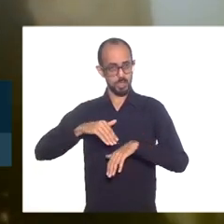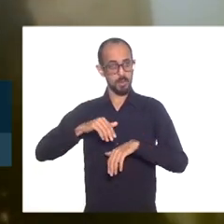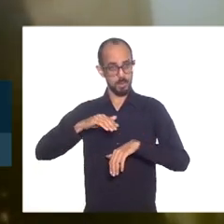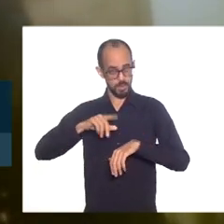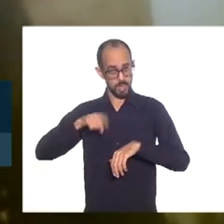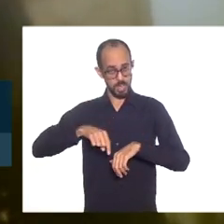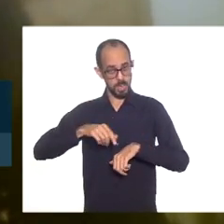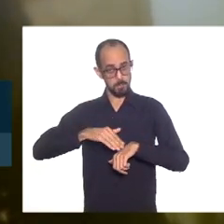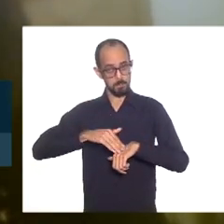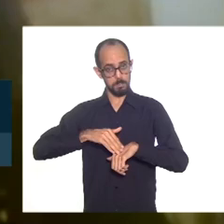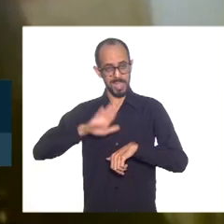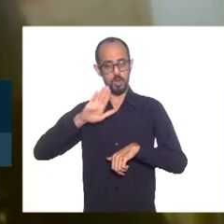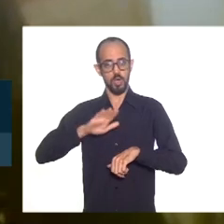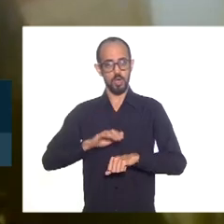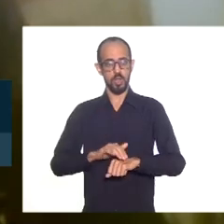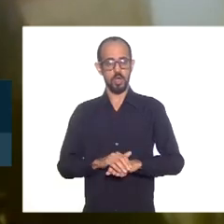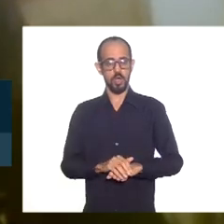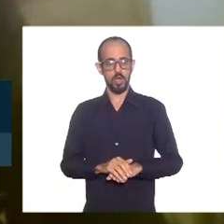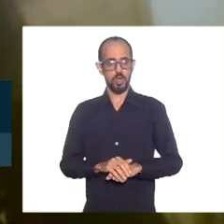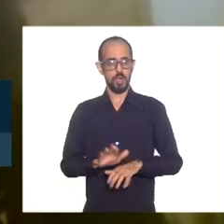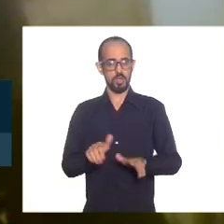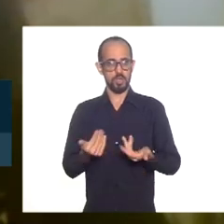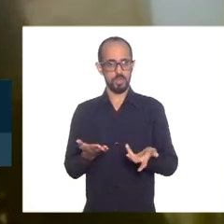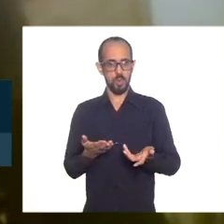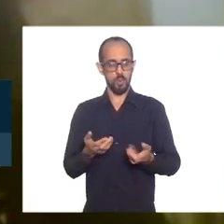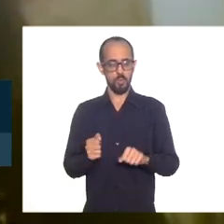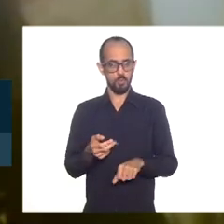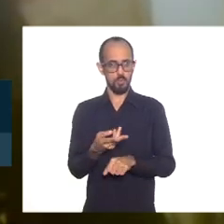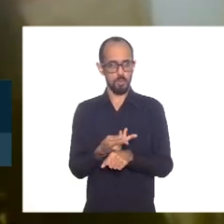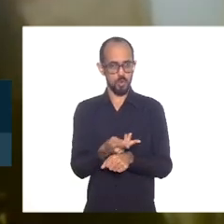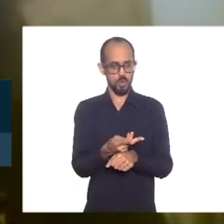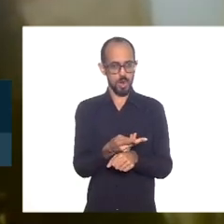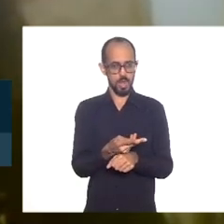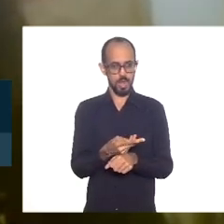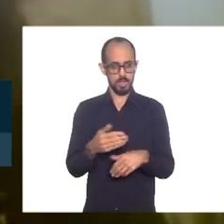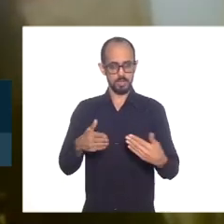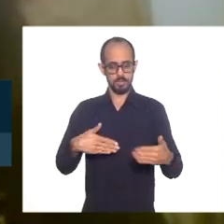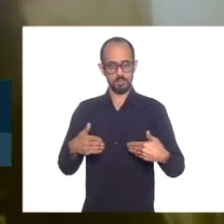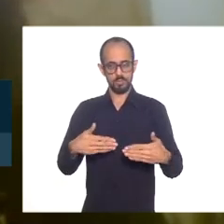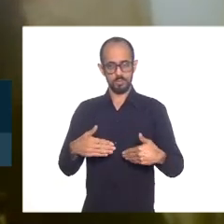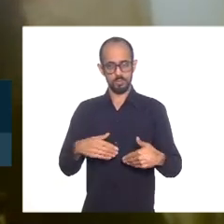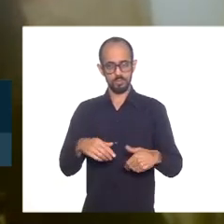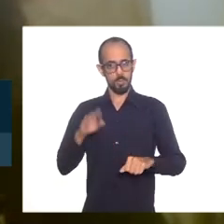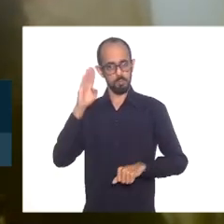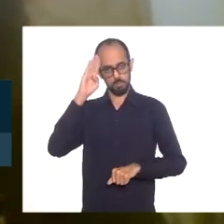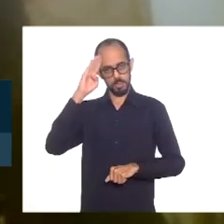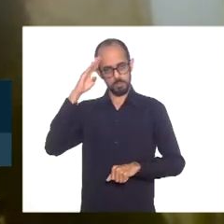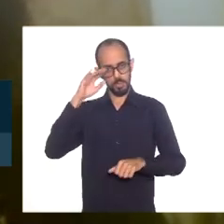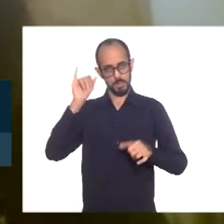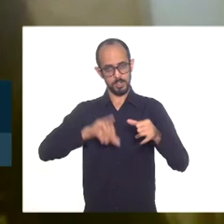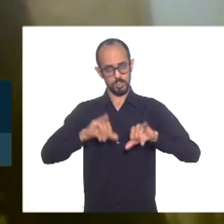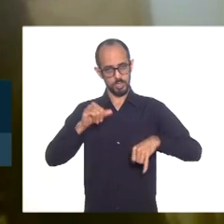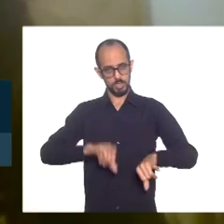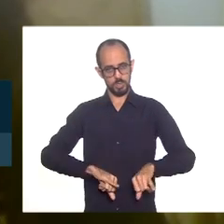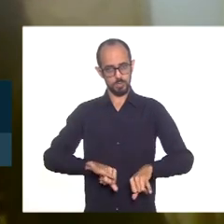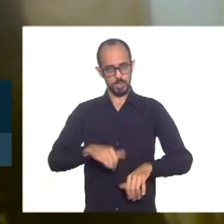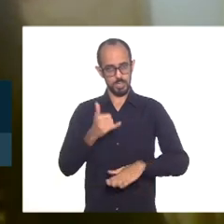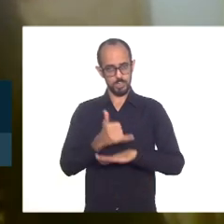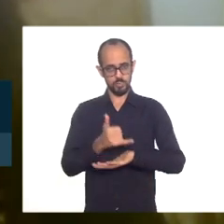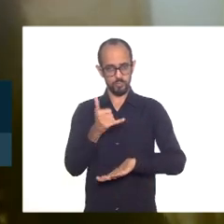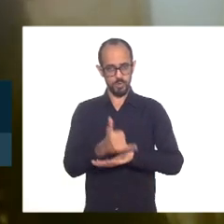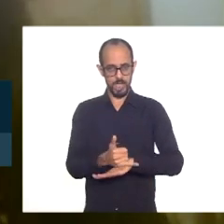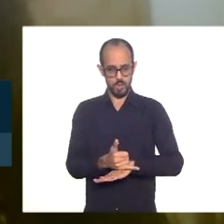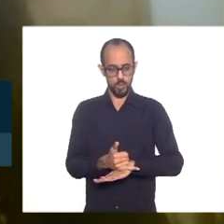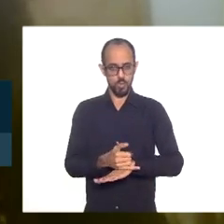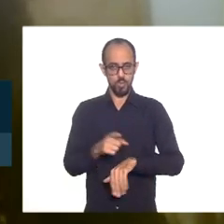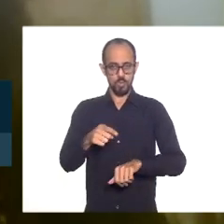drasticamente, né? Então, buscar essas indústrias, principalmente a indústria química, a indústria siderúrgica, e